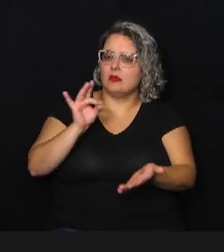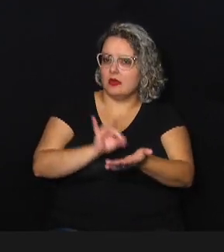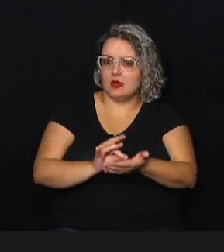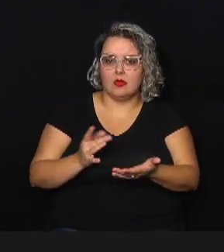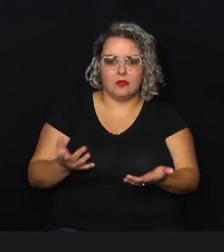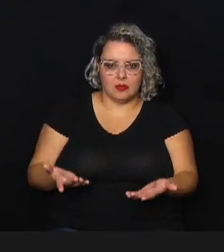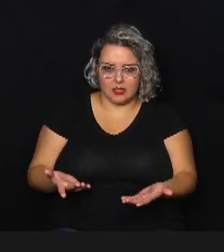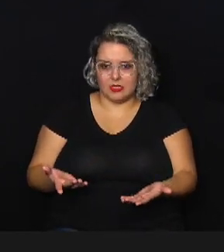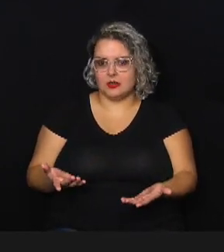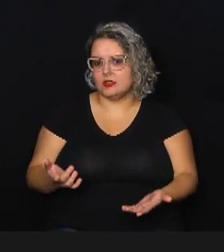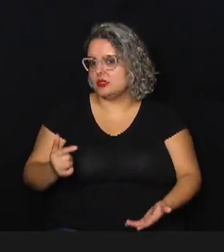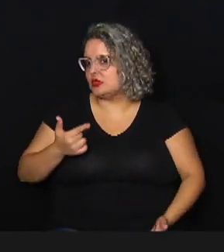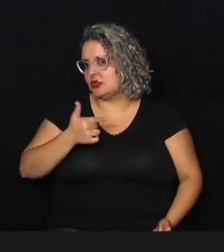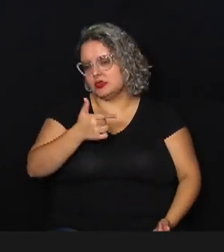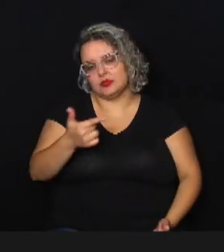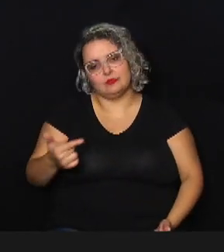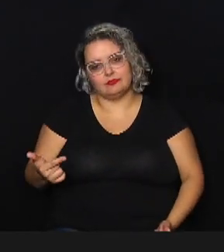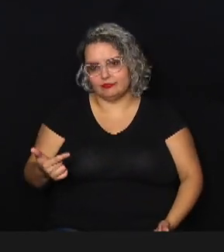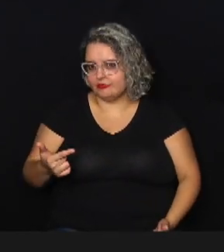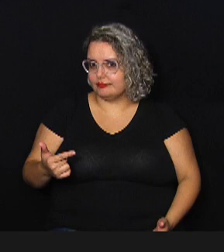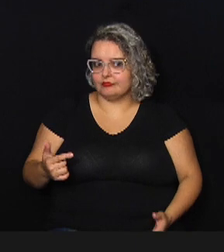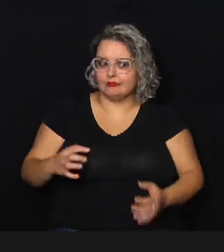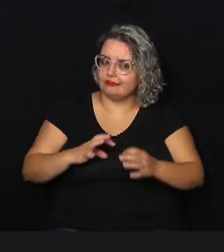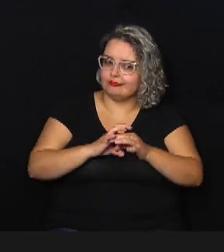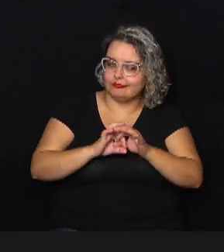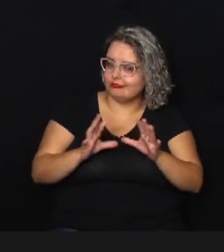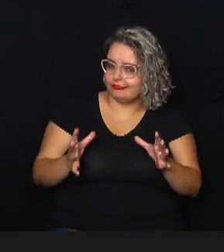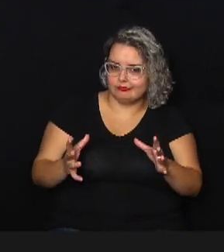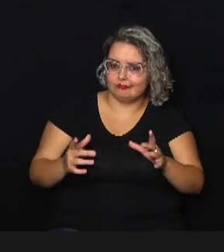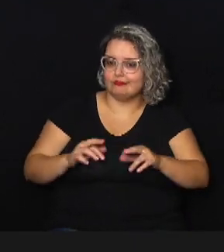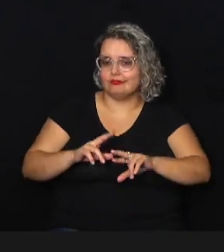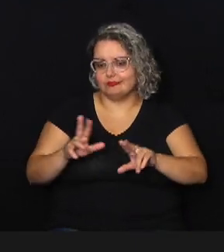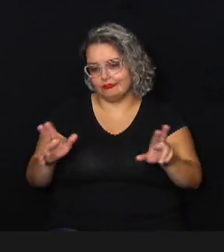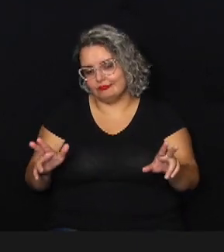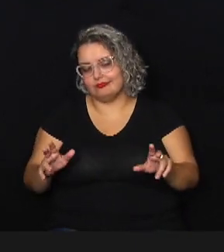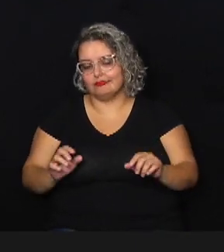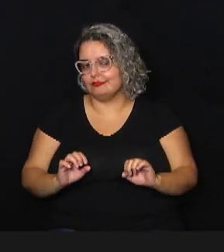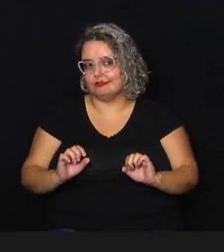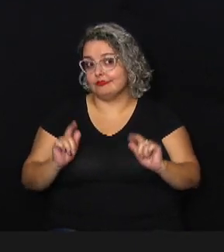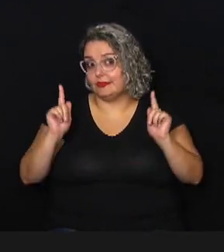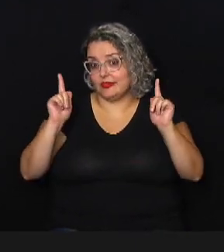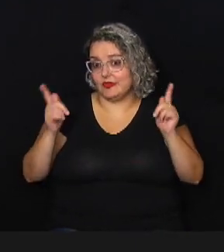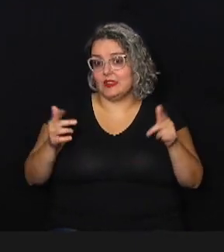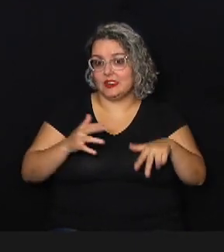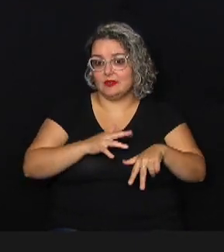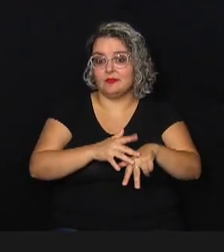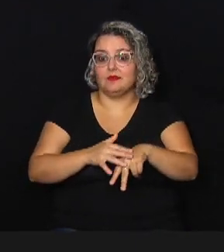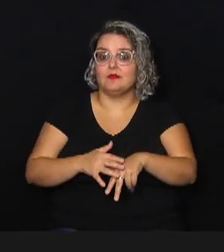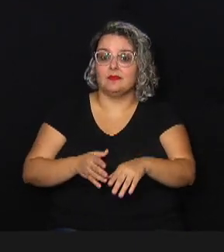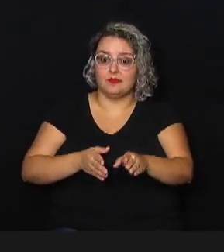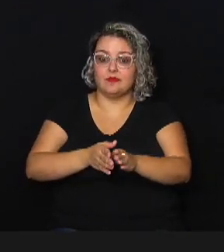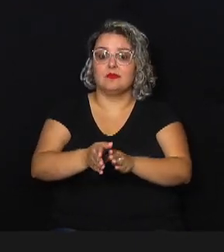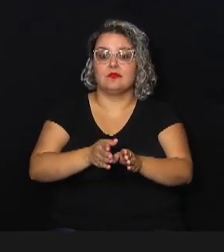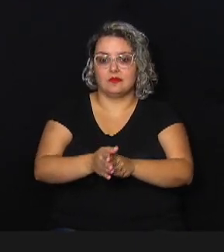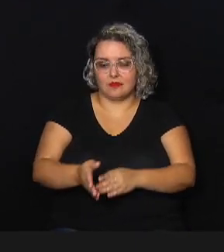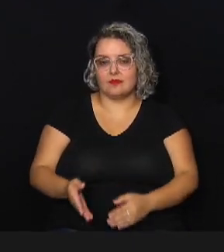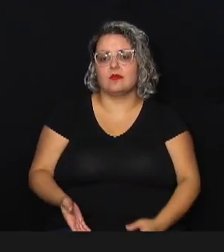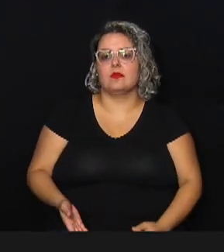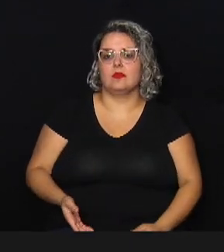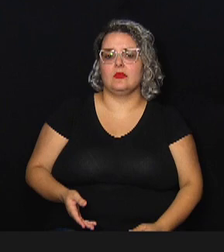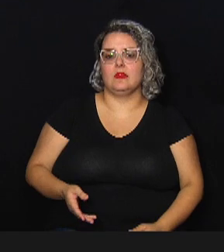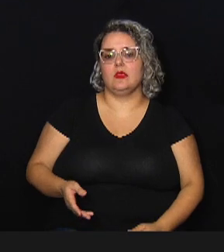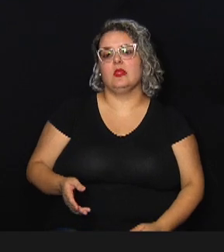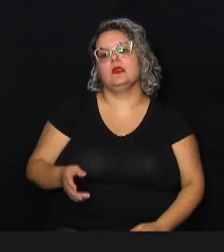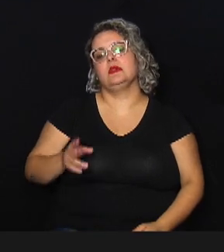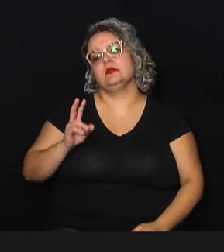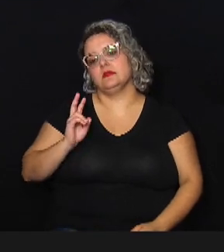a gente não tem tolerado muitas extravagâncias dos pacientes, tá? Mas a gente orienta muito bem os pacientes devem,